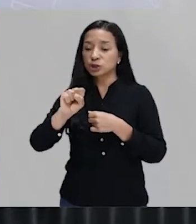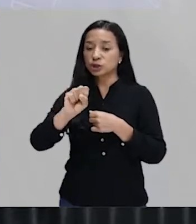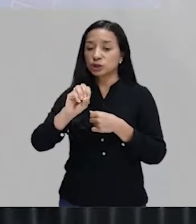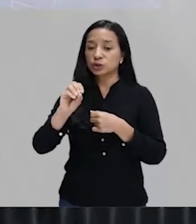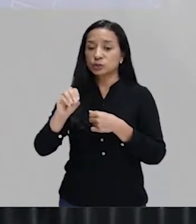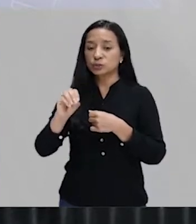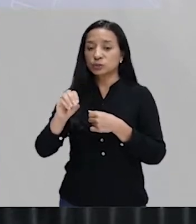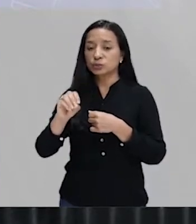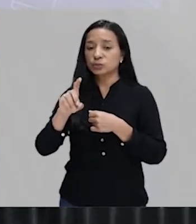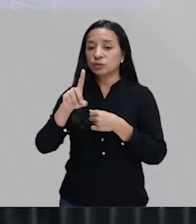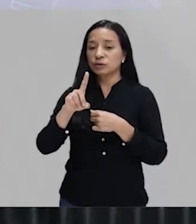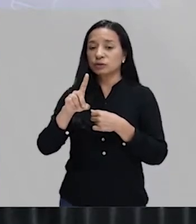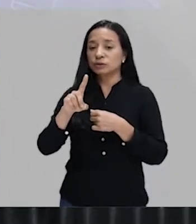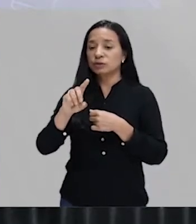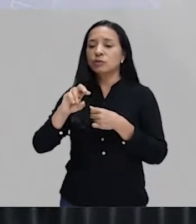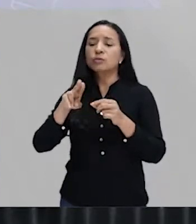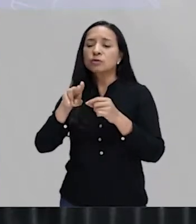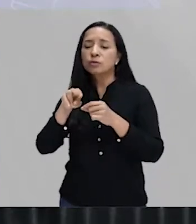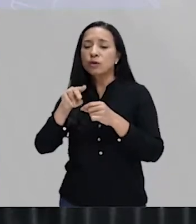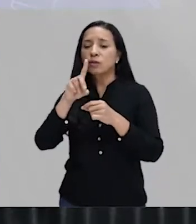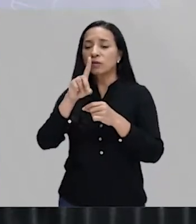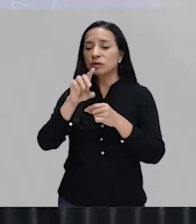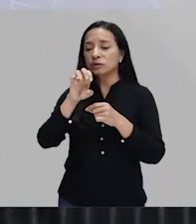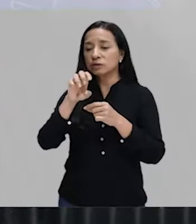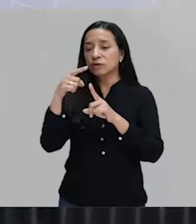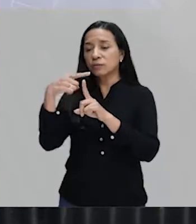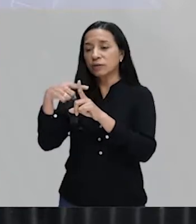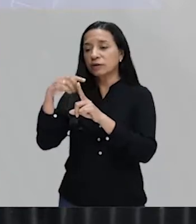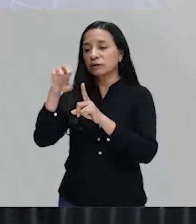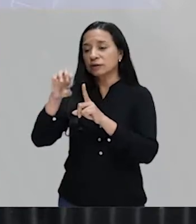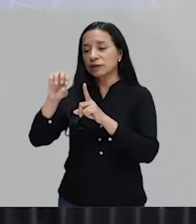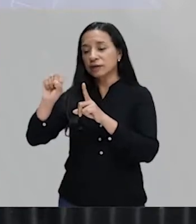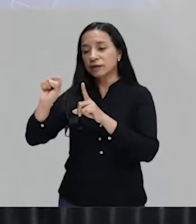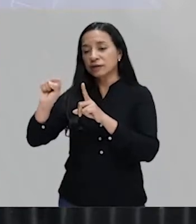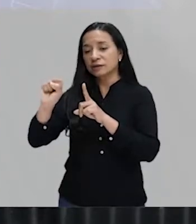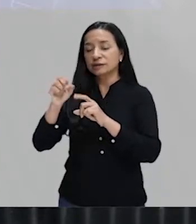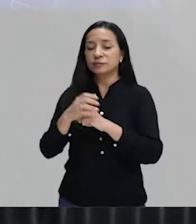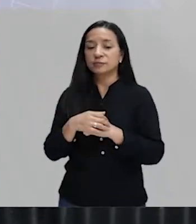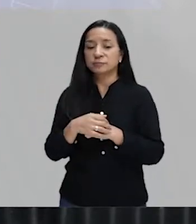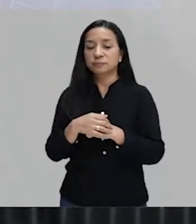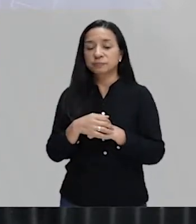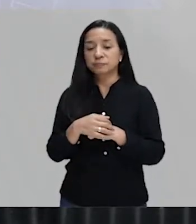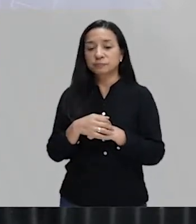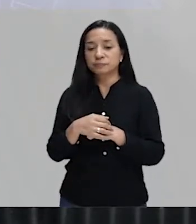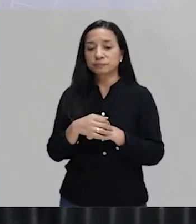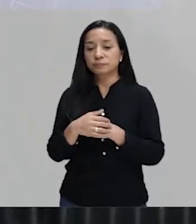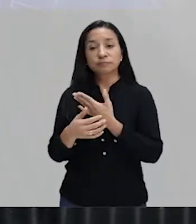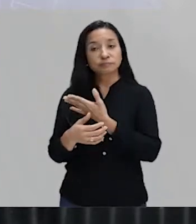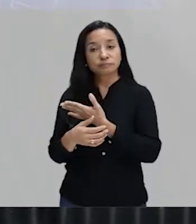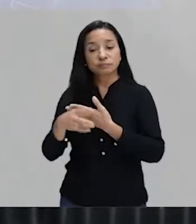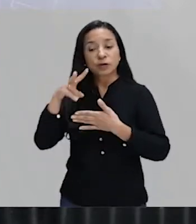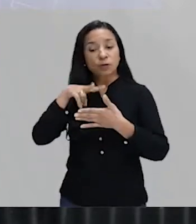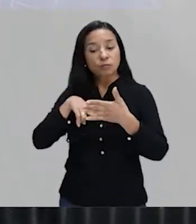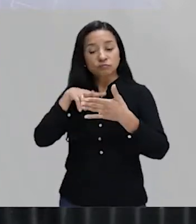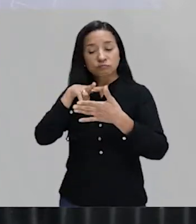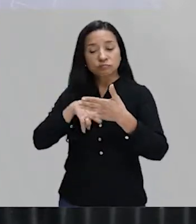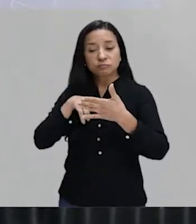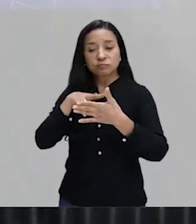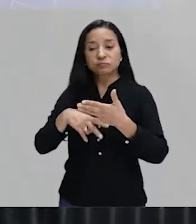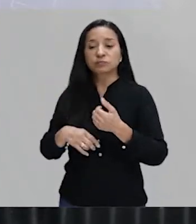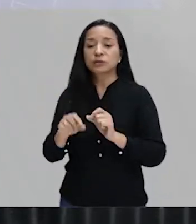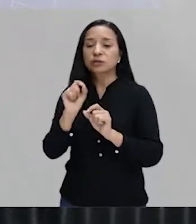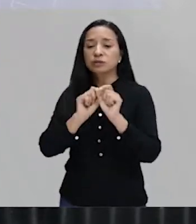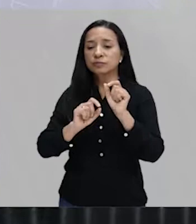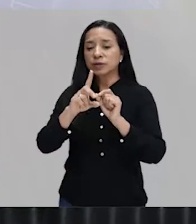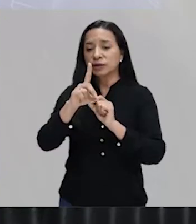o quê? De mais esse ou de mais isso. Daquele, daquela, daquilo. Seria o